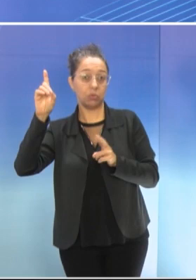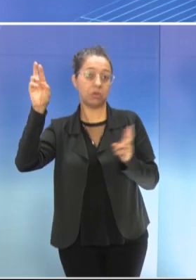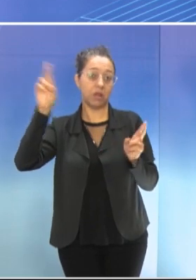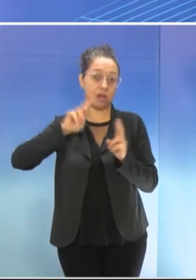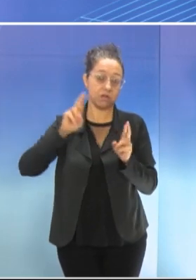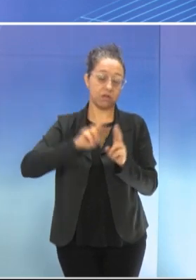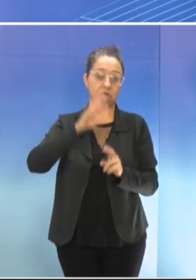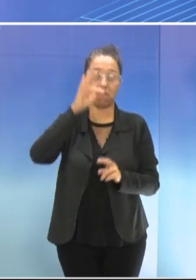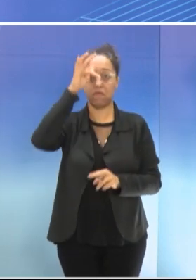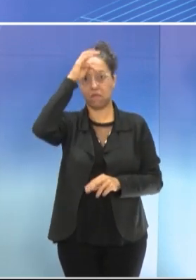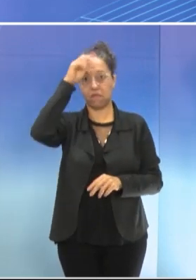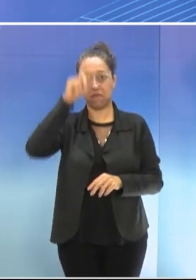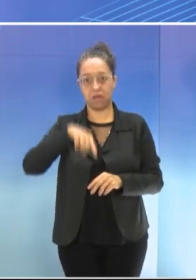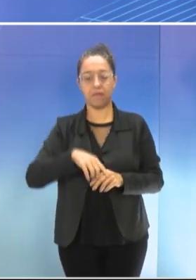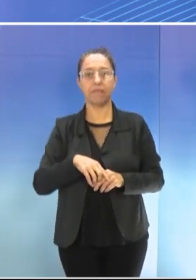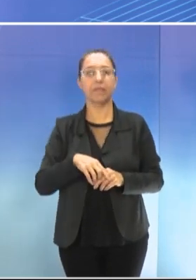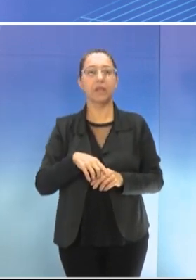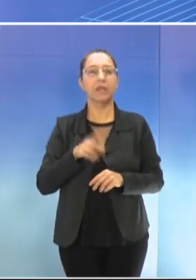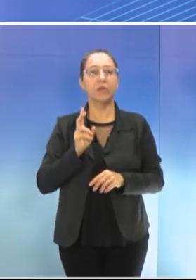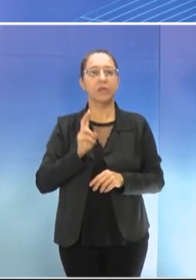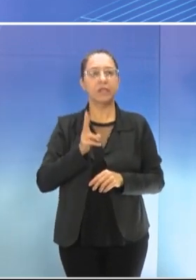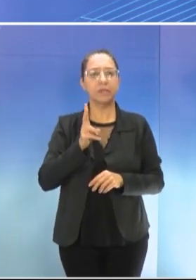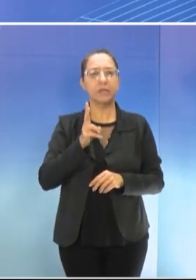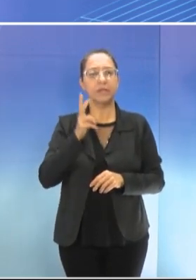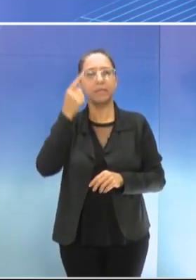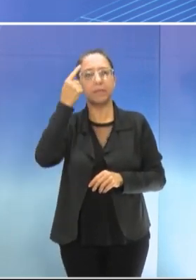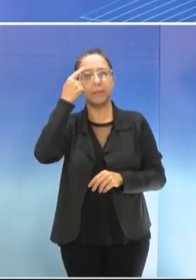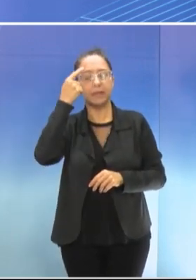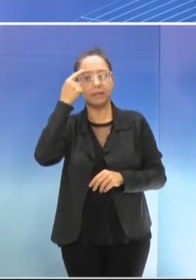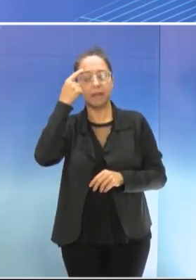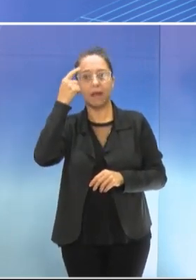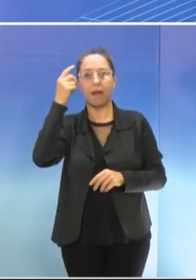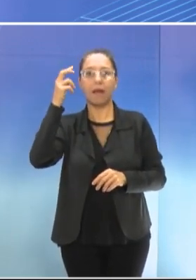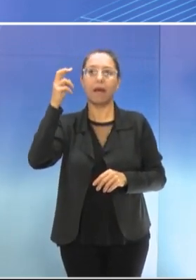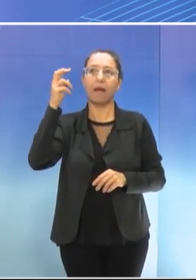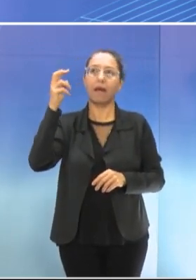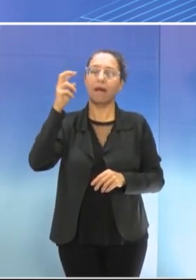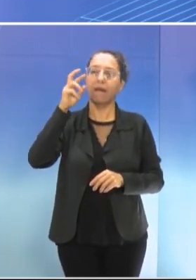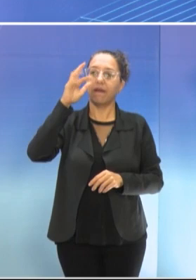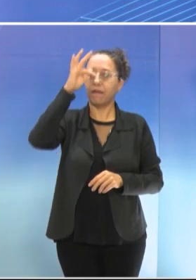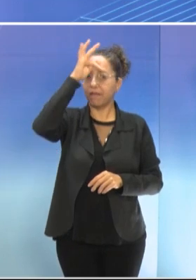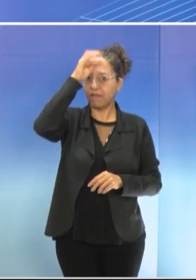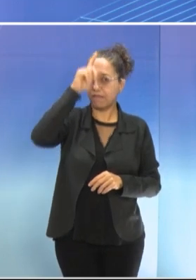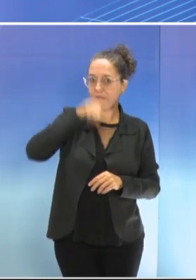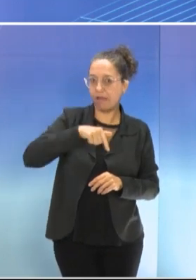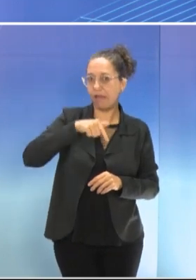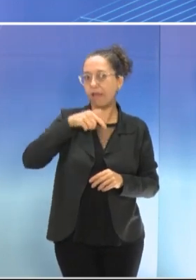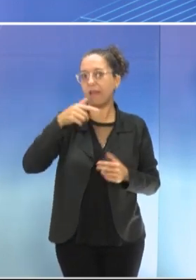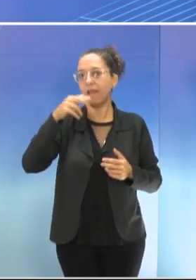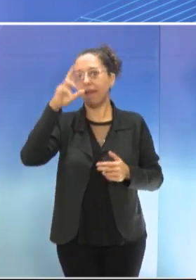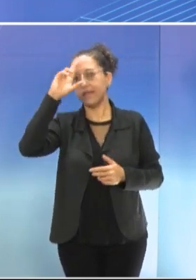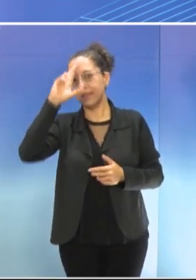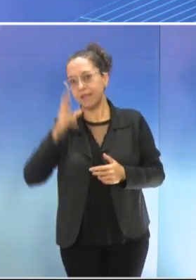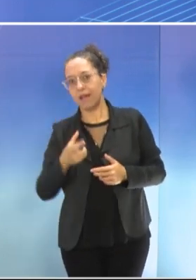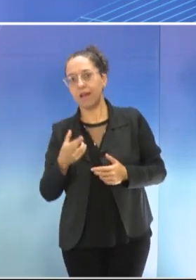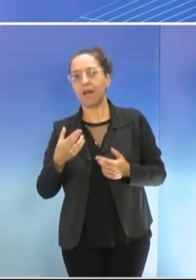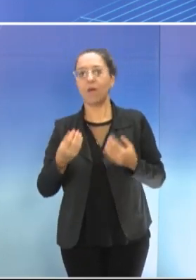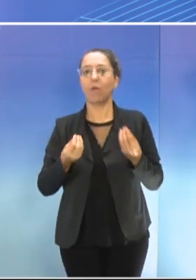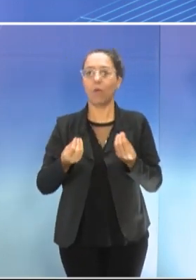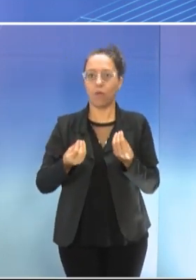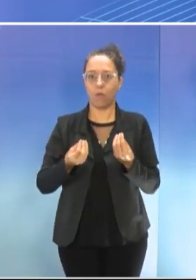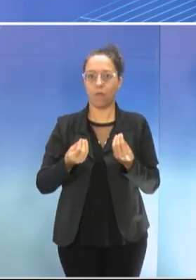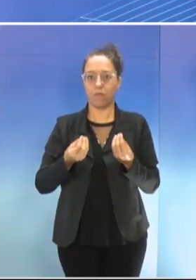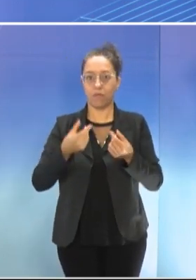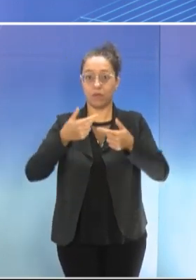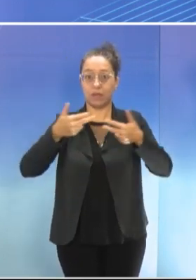muito essa questão. O que é razão e o que é fé? Tá? Eles vão discutir, então, questões relacionadas